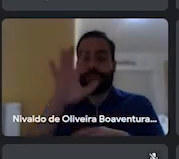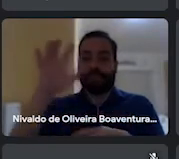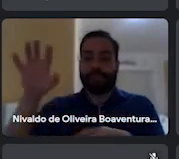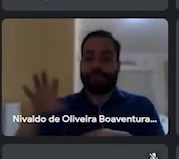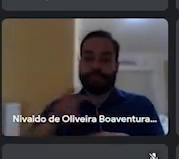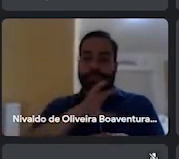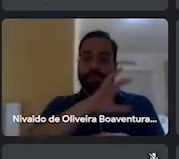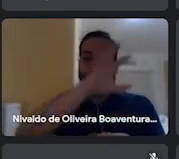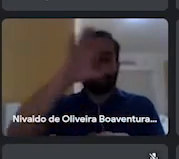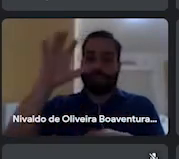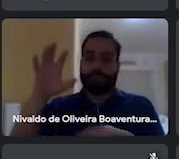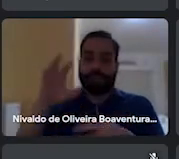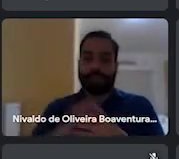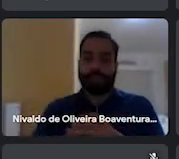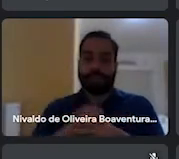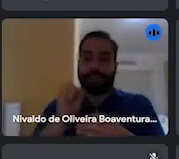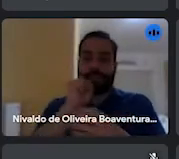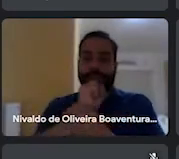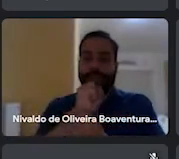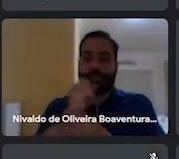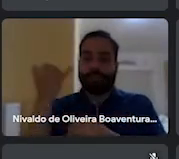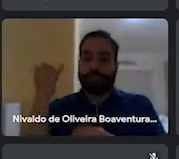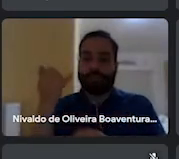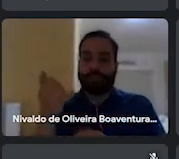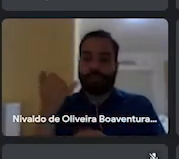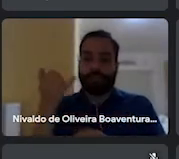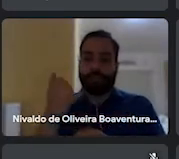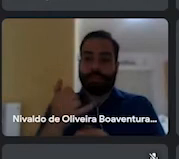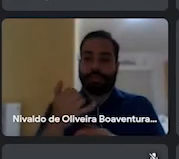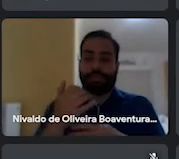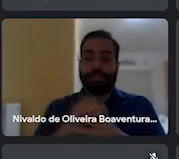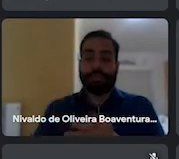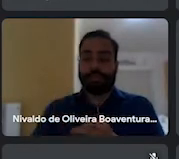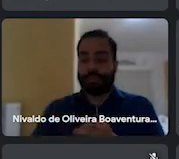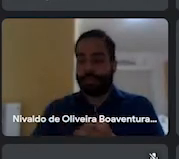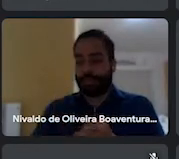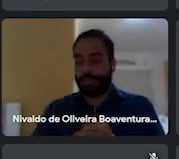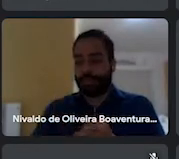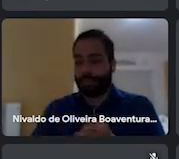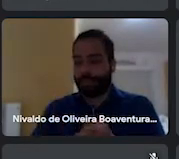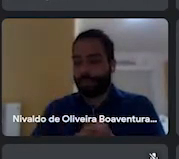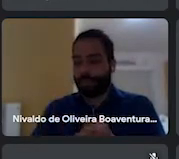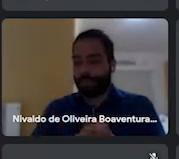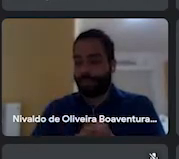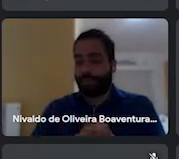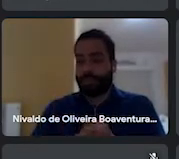segurança em eletricidade, ela está bem